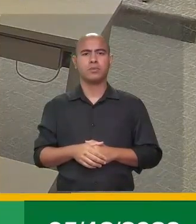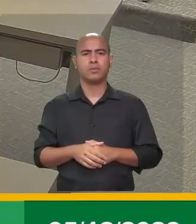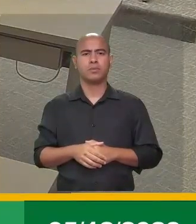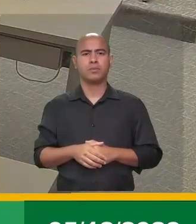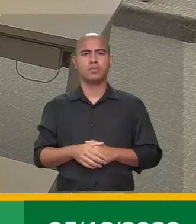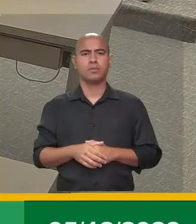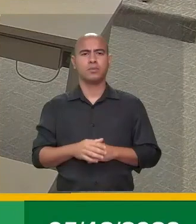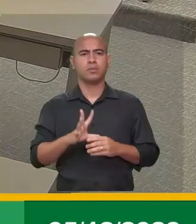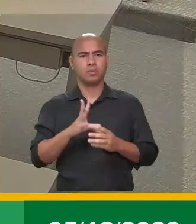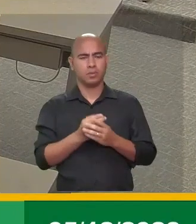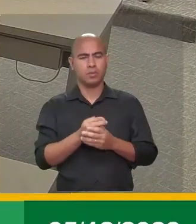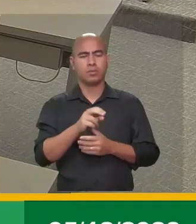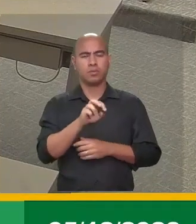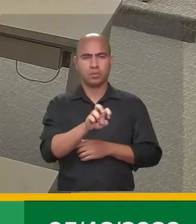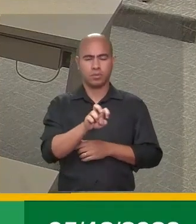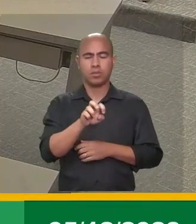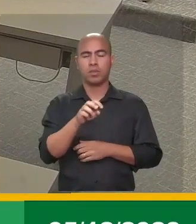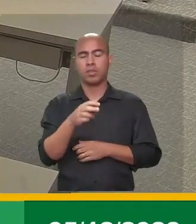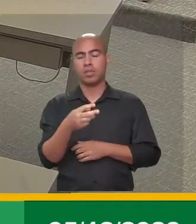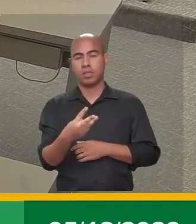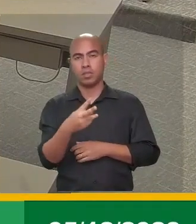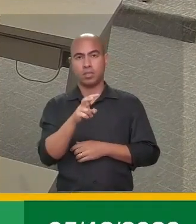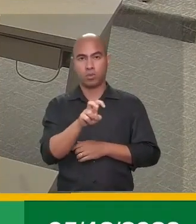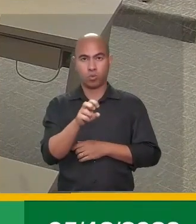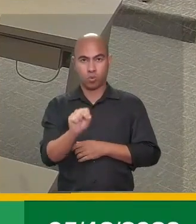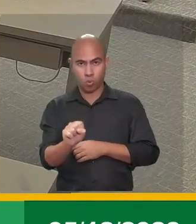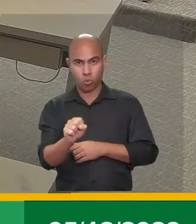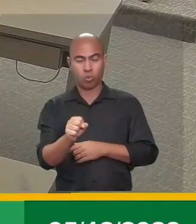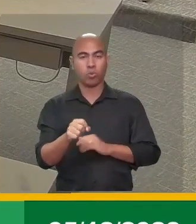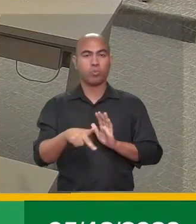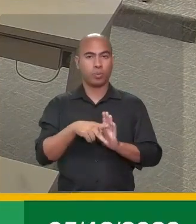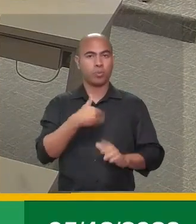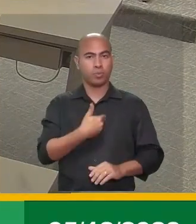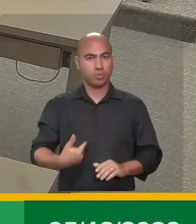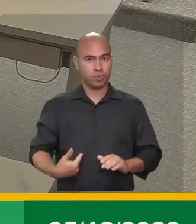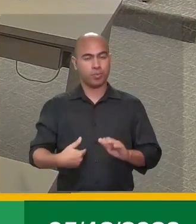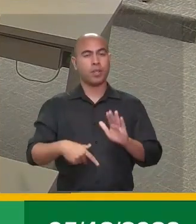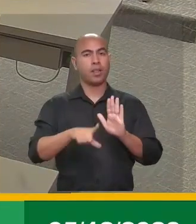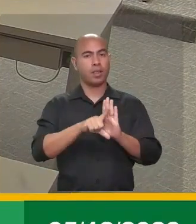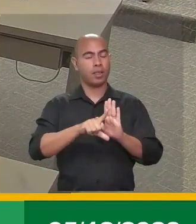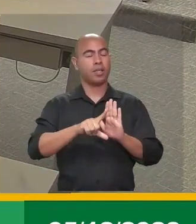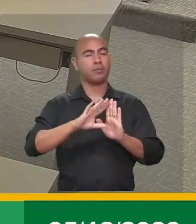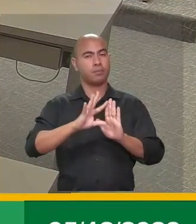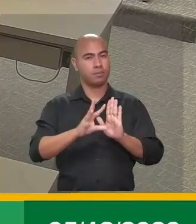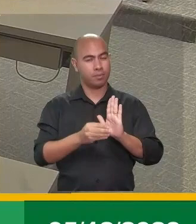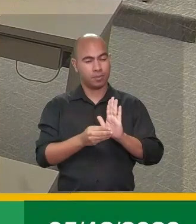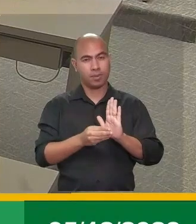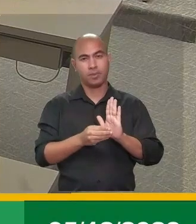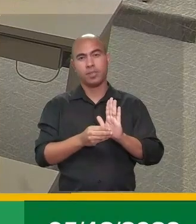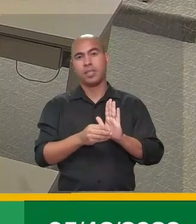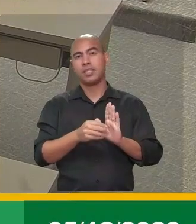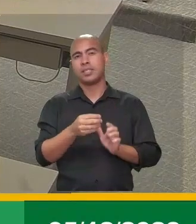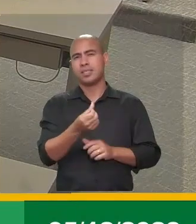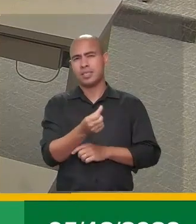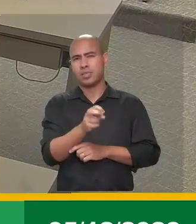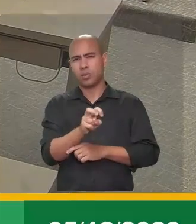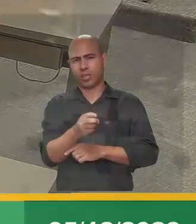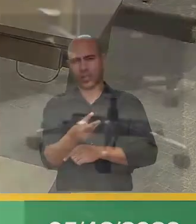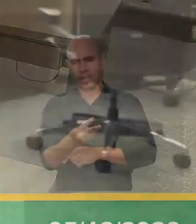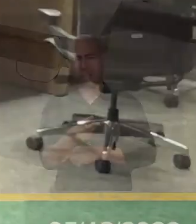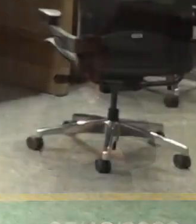pelos deputados, que aumenta 2% da alíquota modal do ICMS, passou pela CCJ.